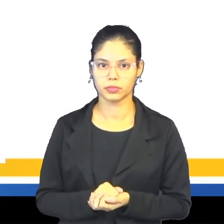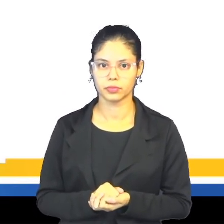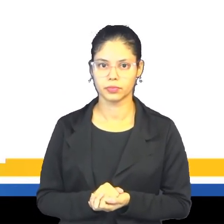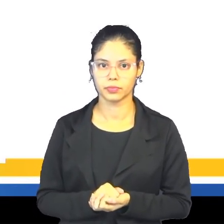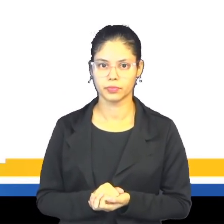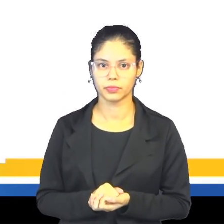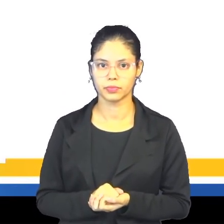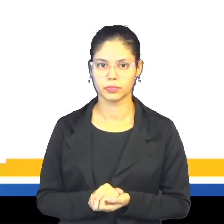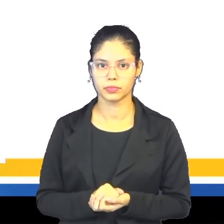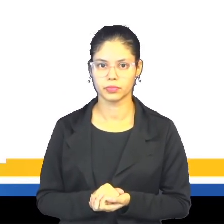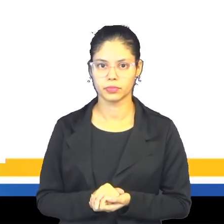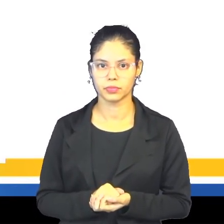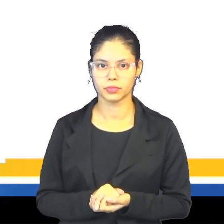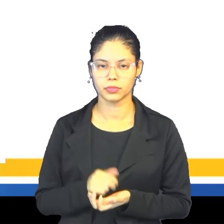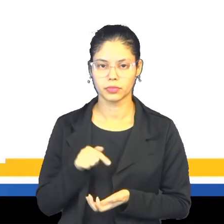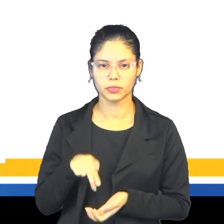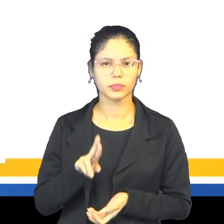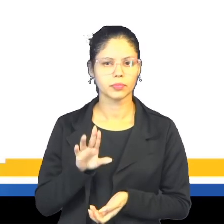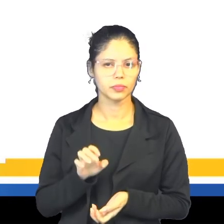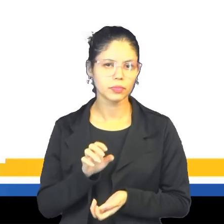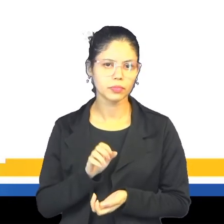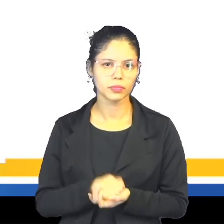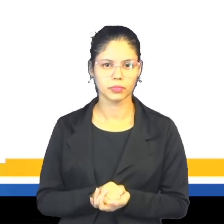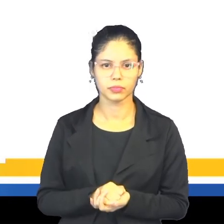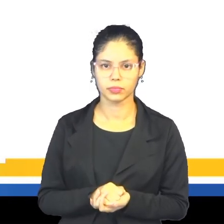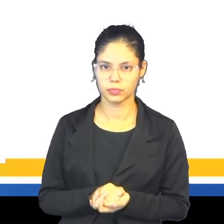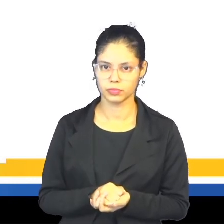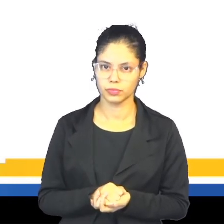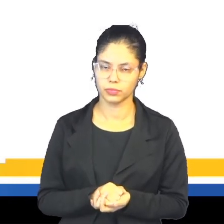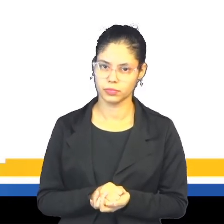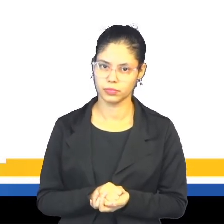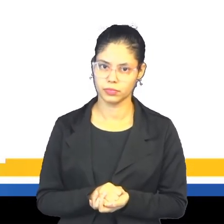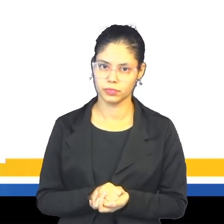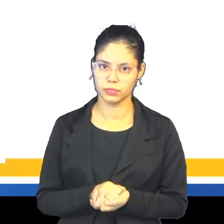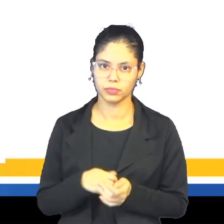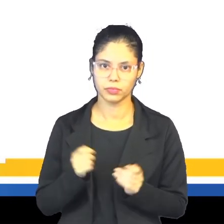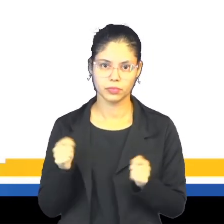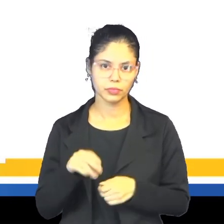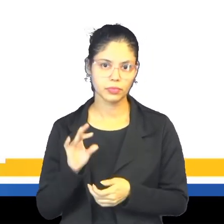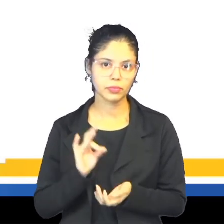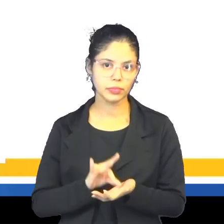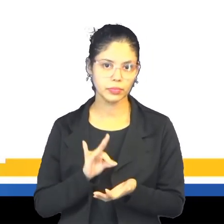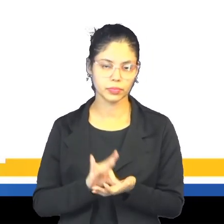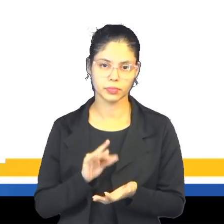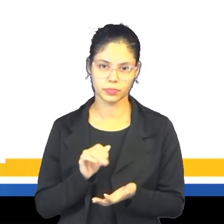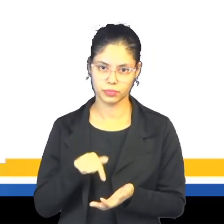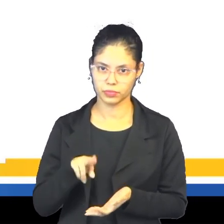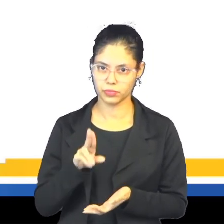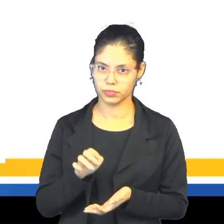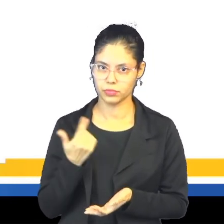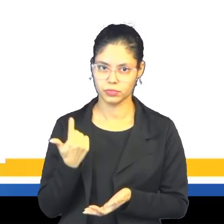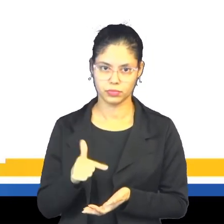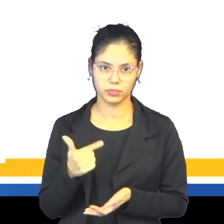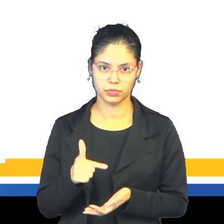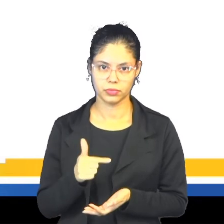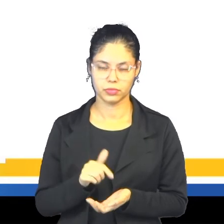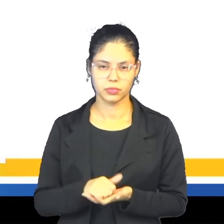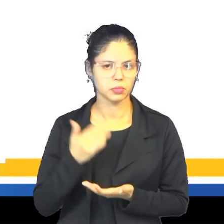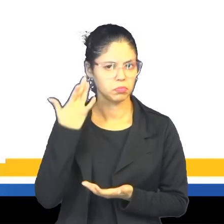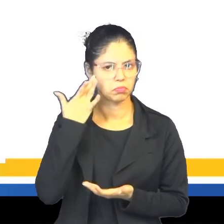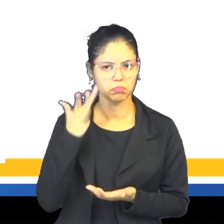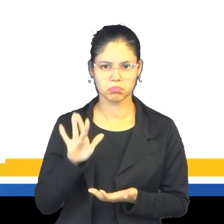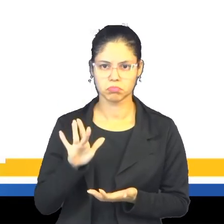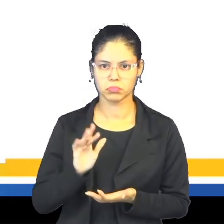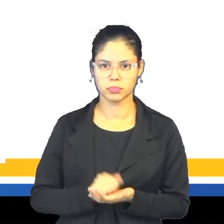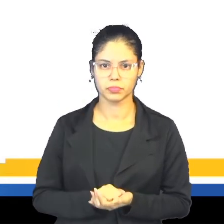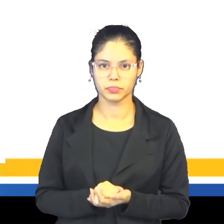né? Que hay de segundo plato? Pues la verdad es que não tenho nem ideia. Ou seja, o que vai